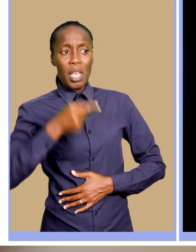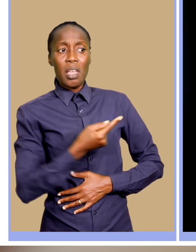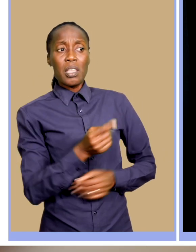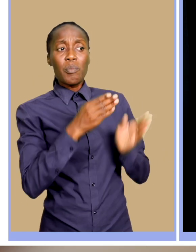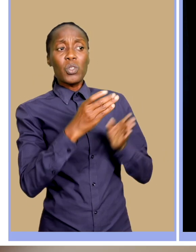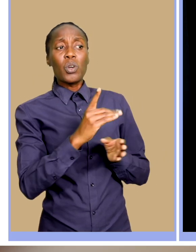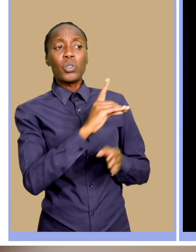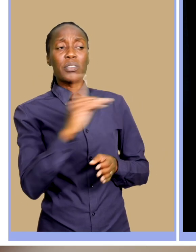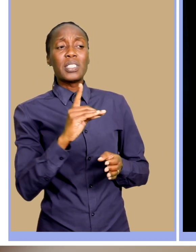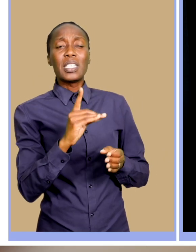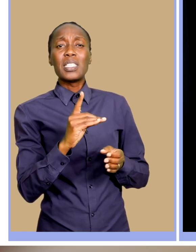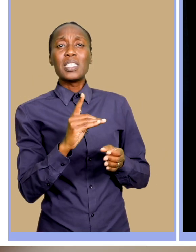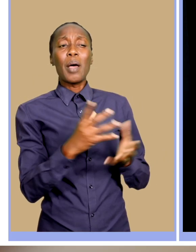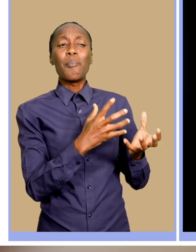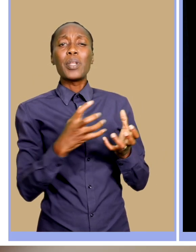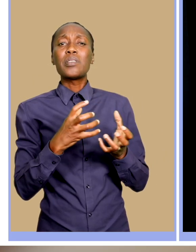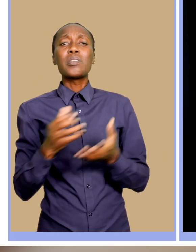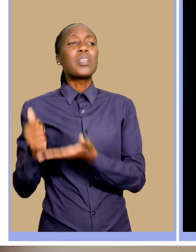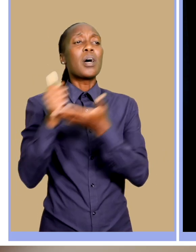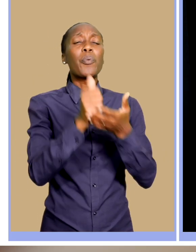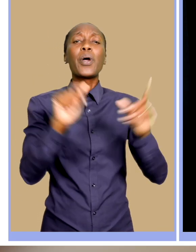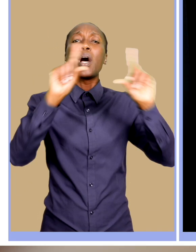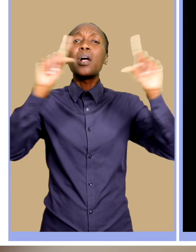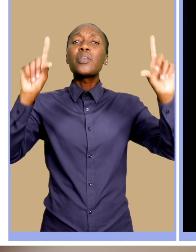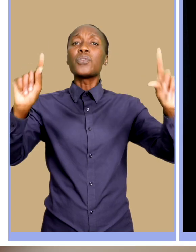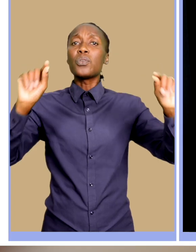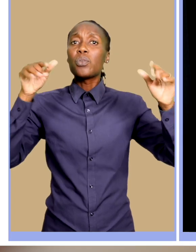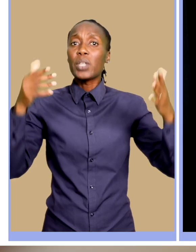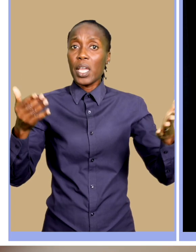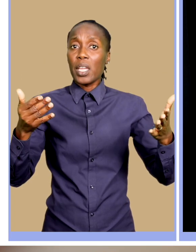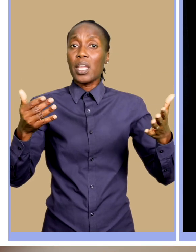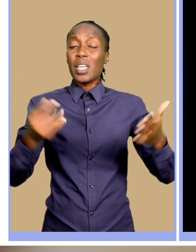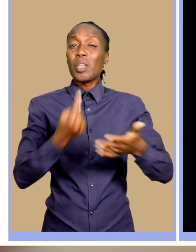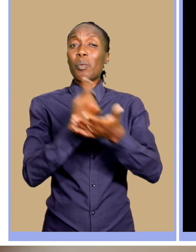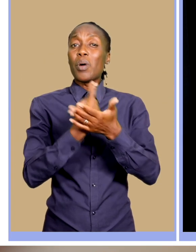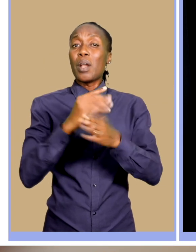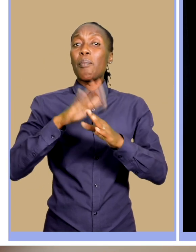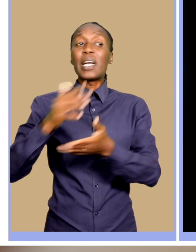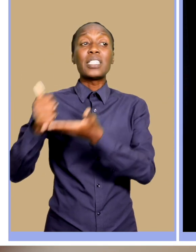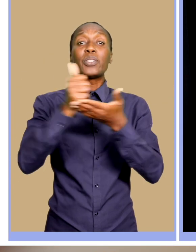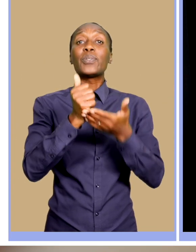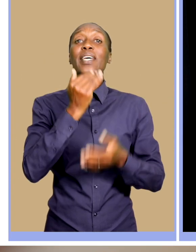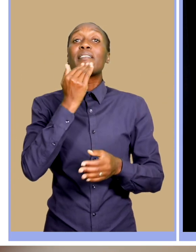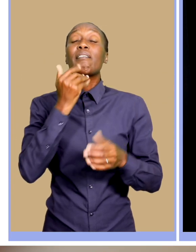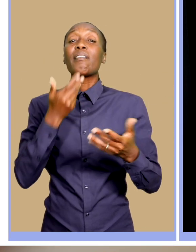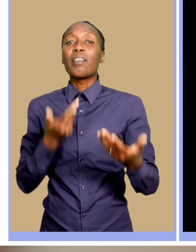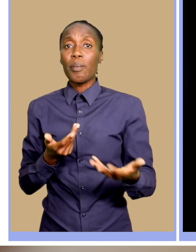o sistema, o ministério, por aí em diante, vai priorizar. Okay? Nós precisamos